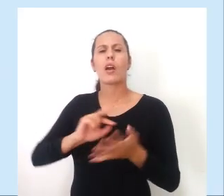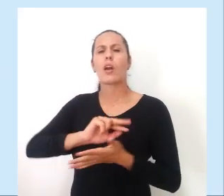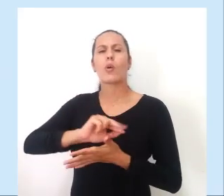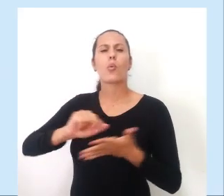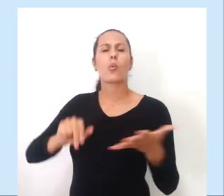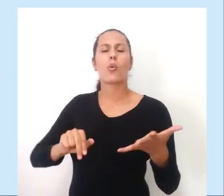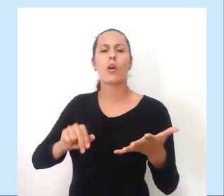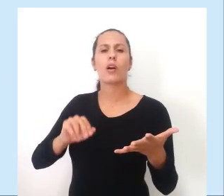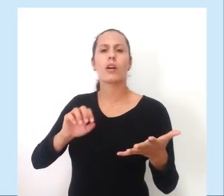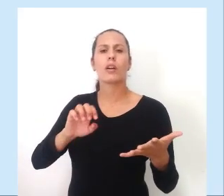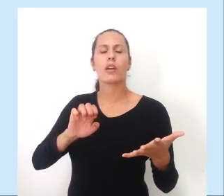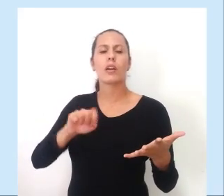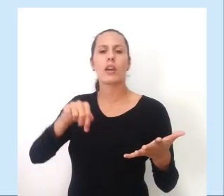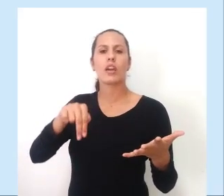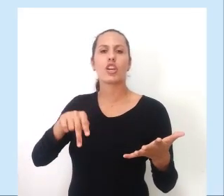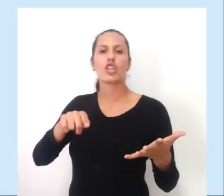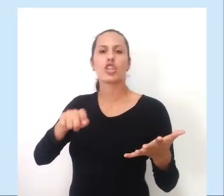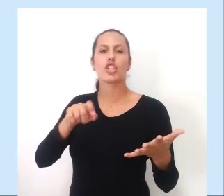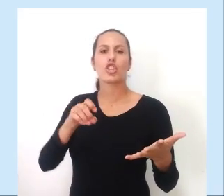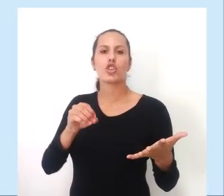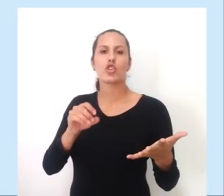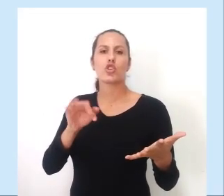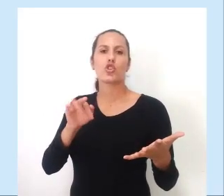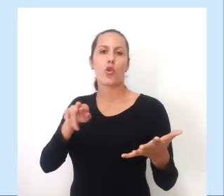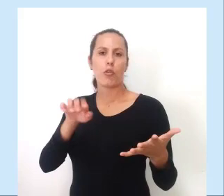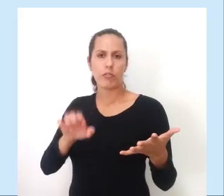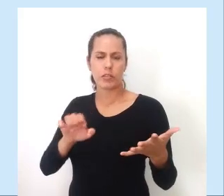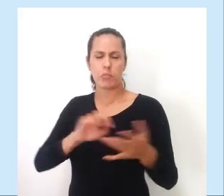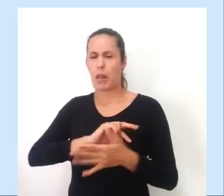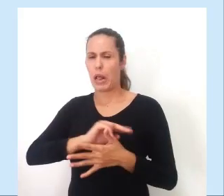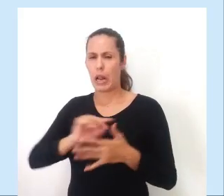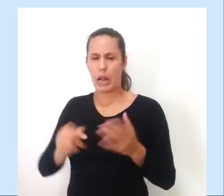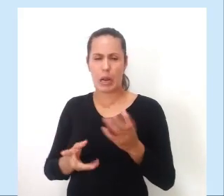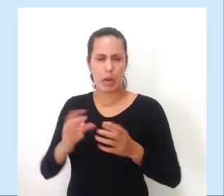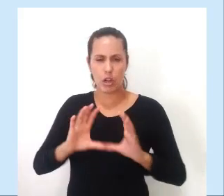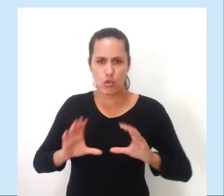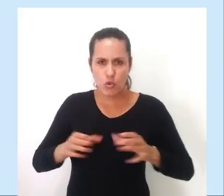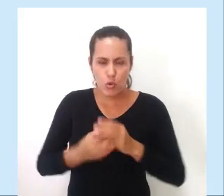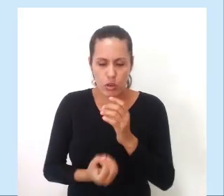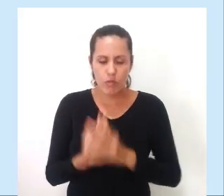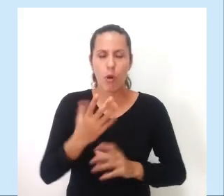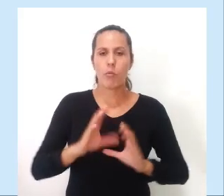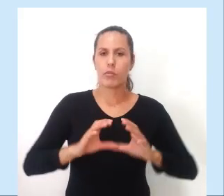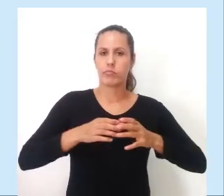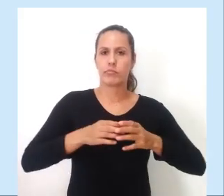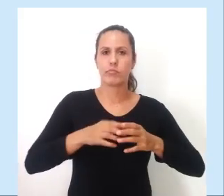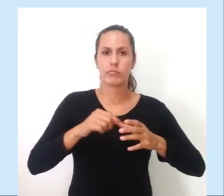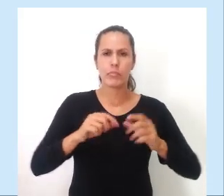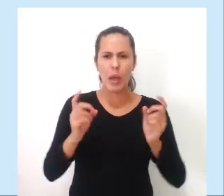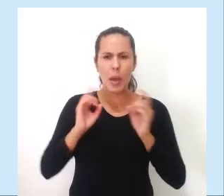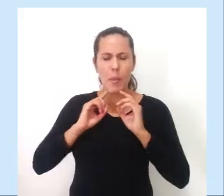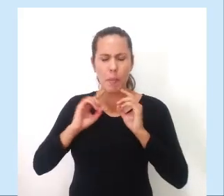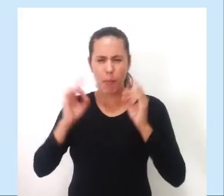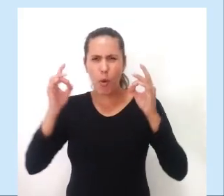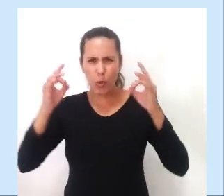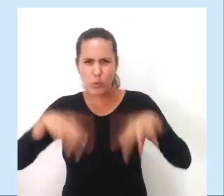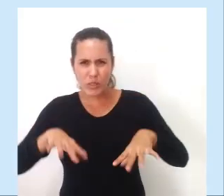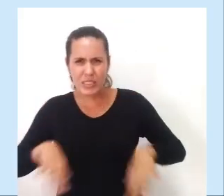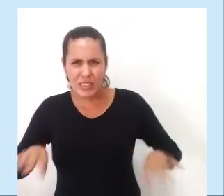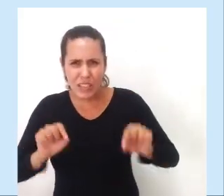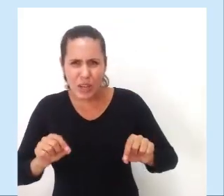enxofre. Então, ele está lá no solo. Causa poluição, Dantas? Causa poluição